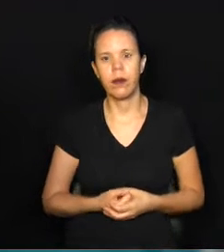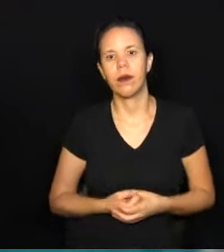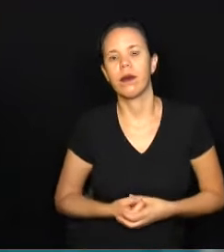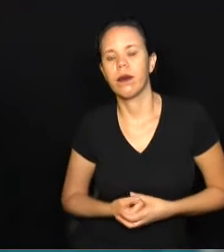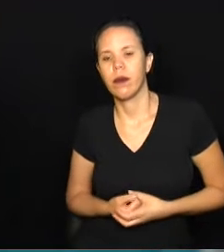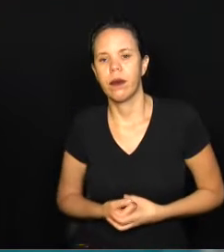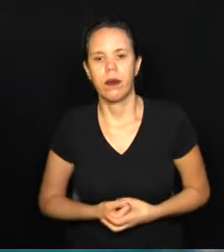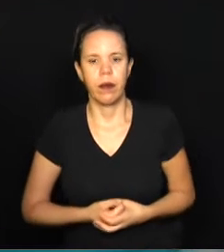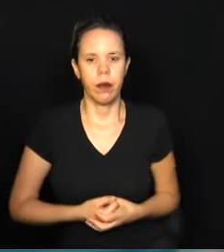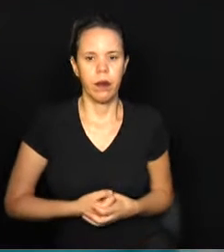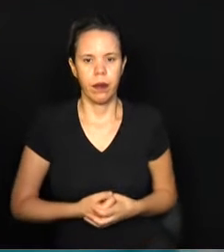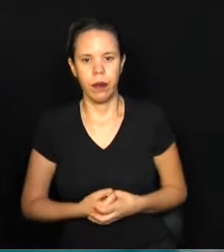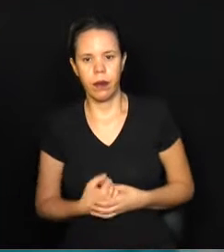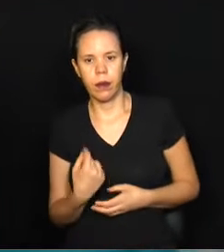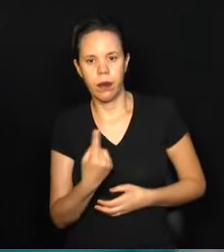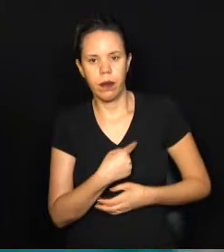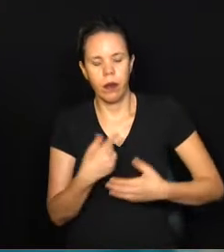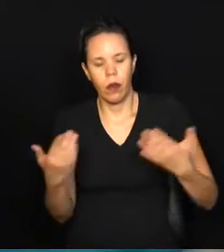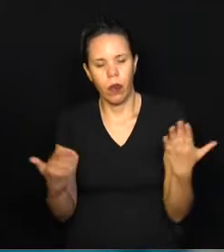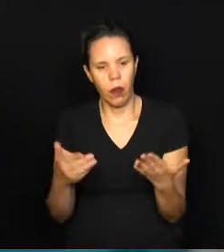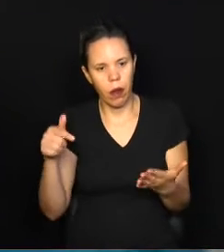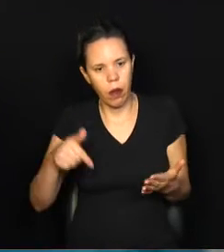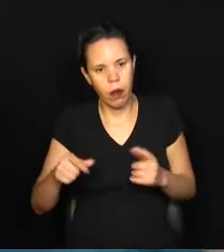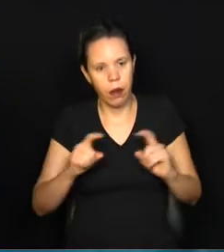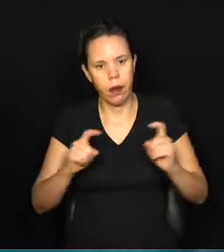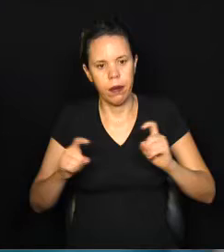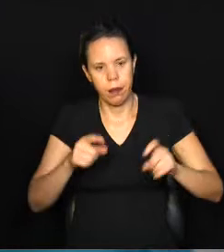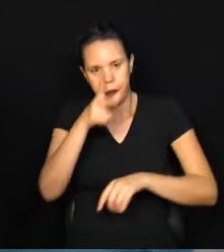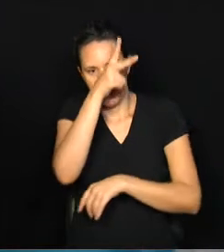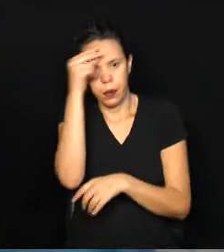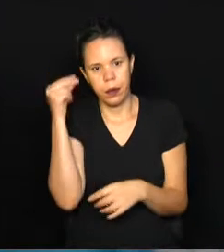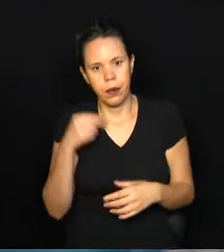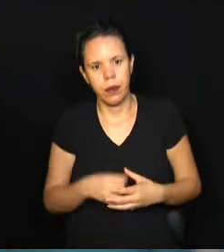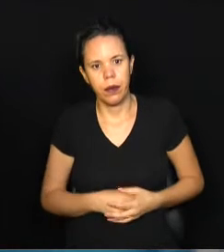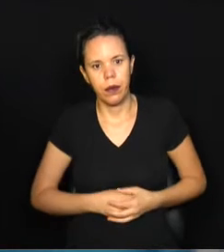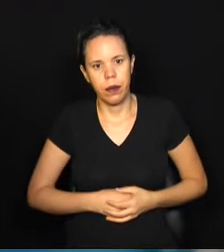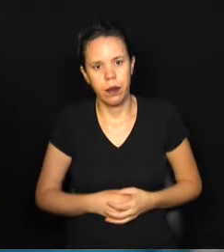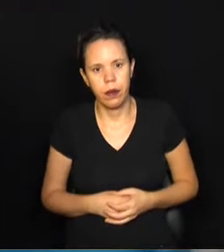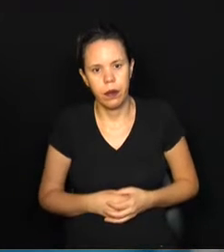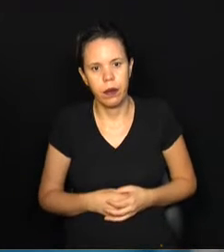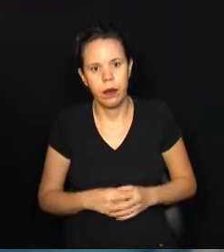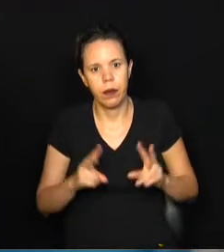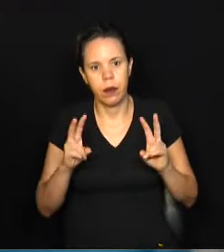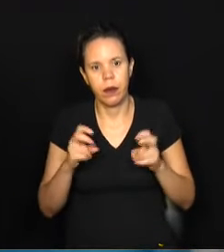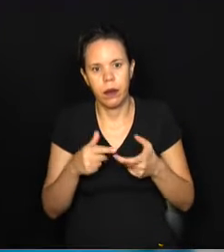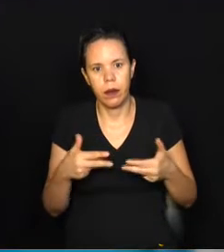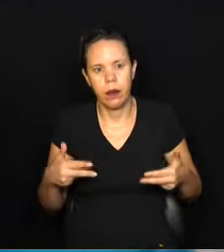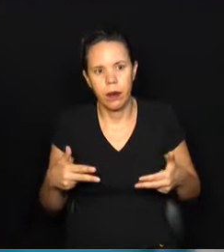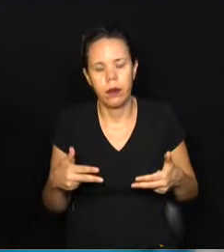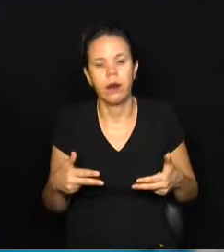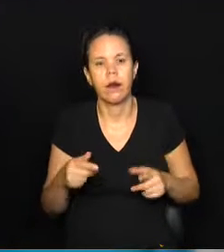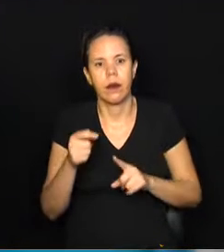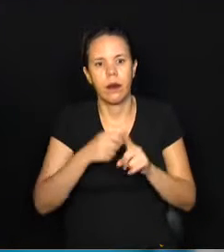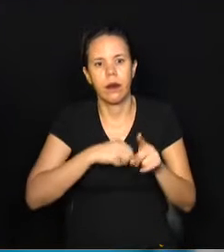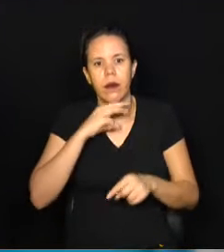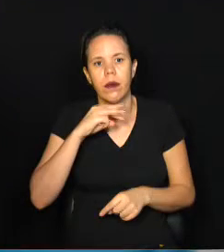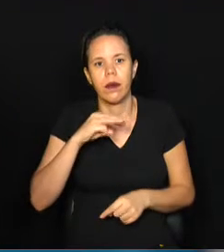@campinas.sp.leg.br. Nós iremos, através dessa audiência pública, tratar dos assuntos do Março